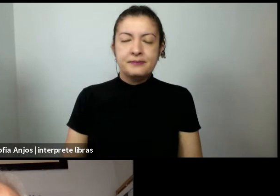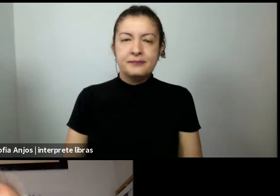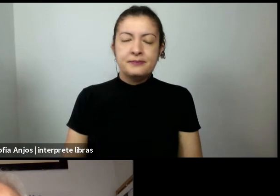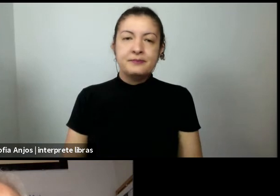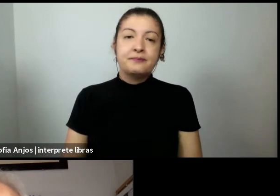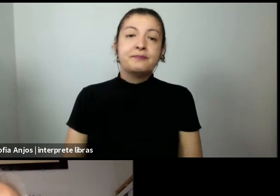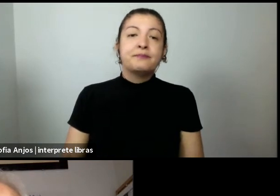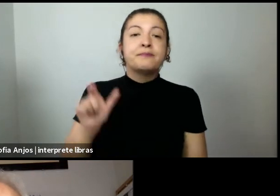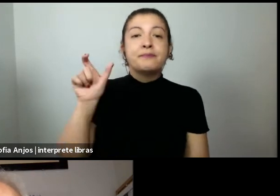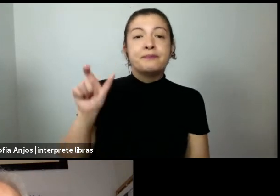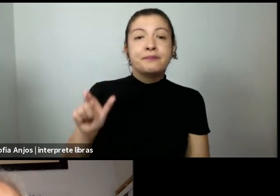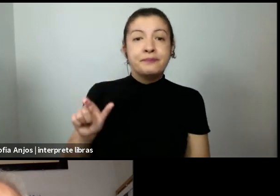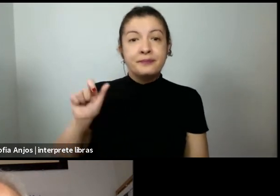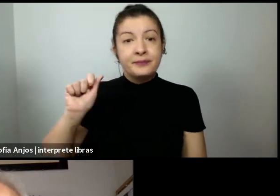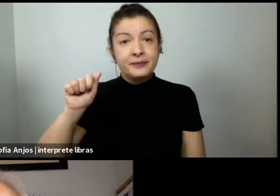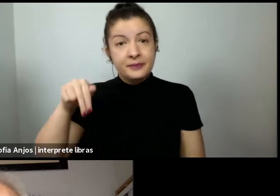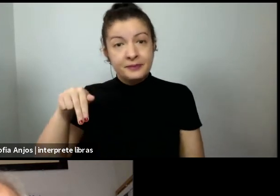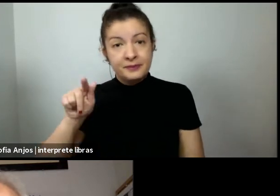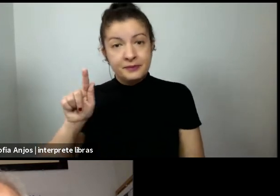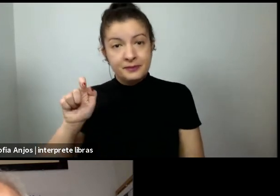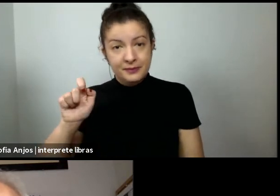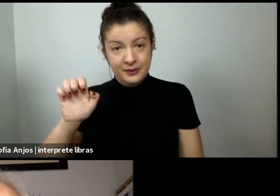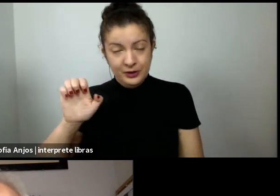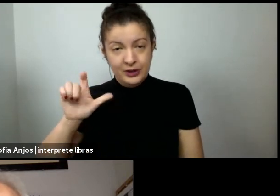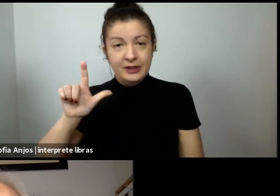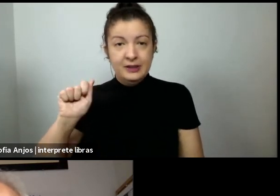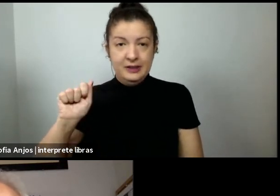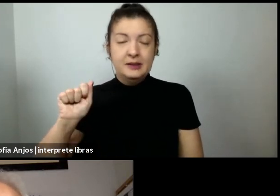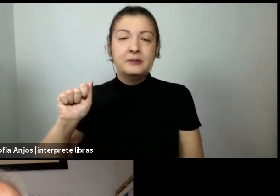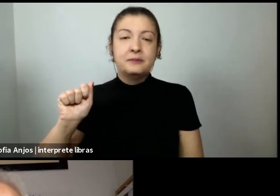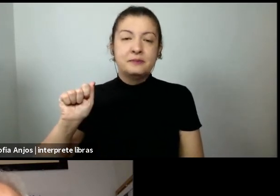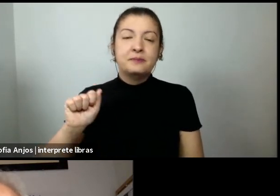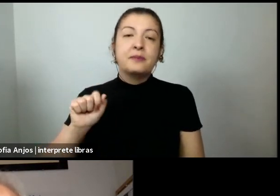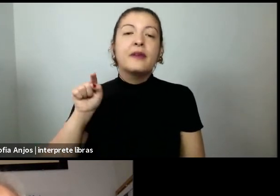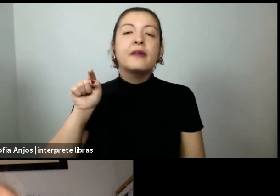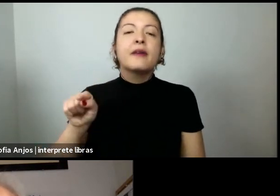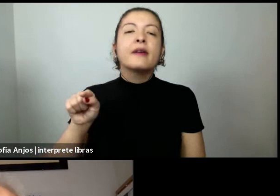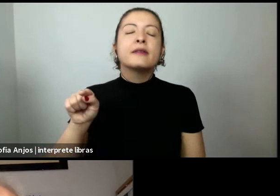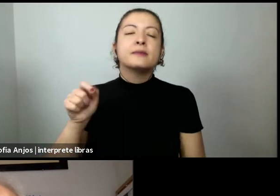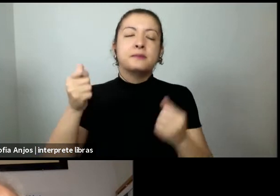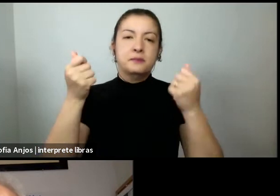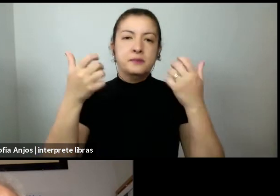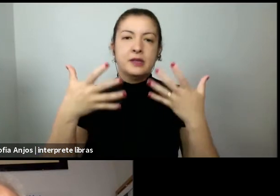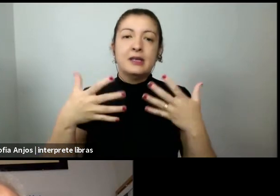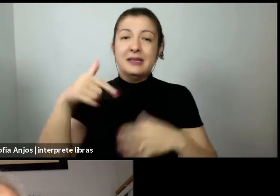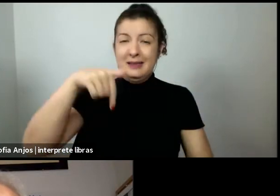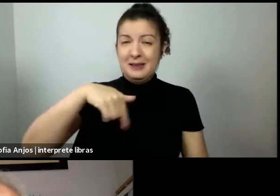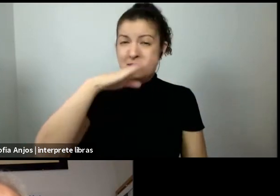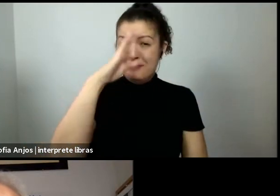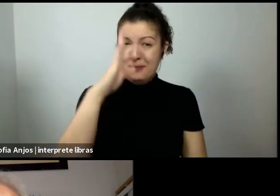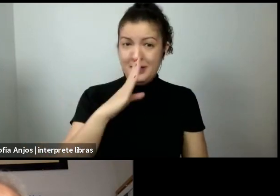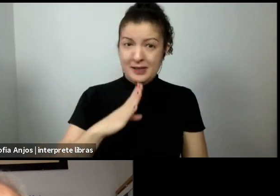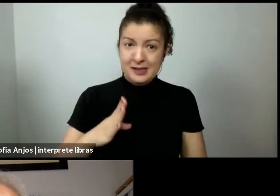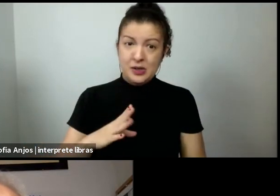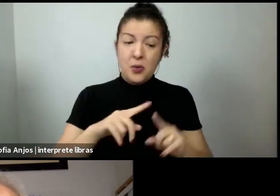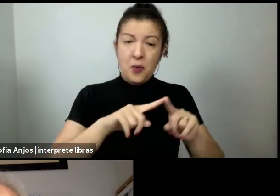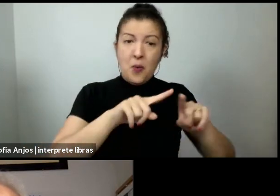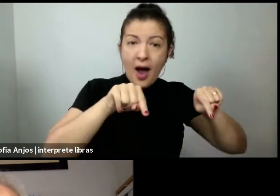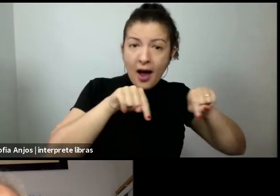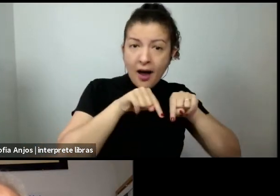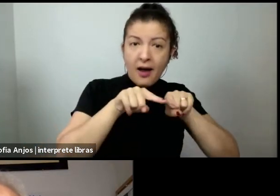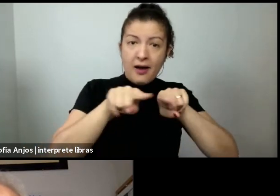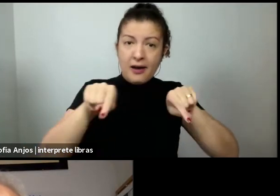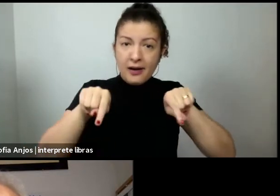Ela coloca aqui, né, a Ângela Silva fala, né, no Brasil temos uma baixa efetividade das áreas marinhas